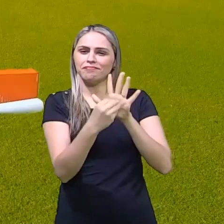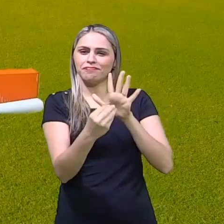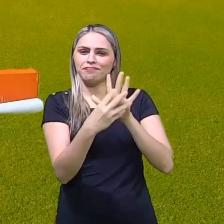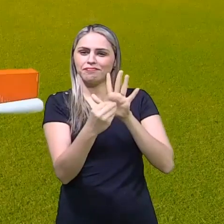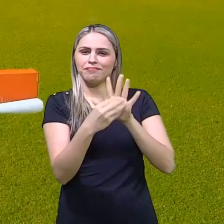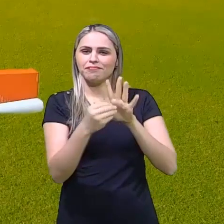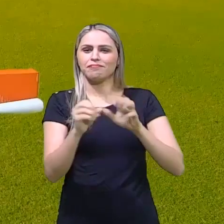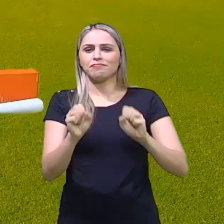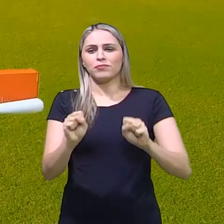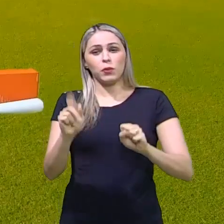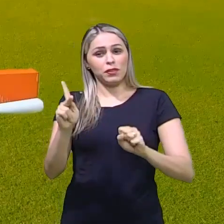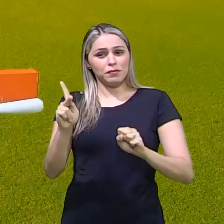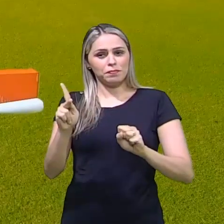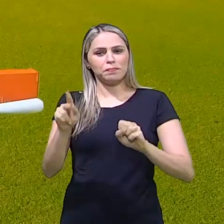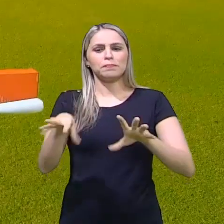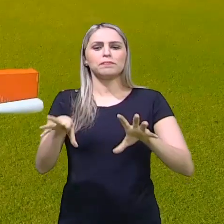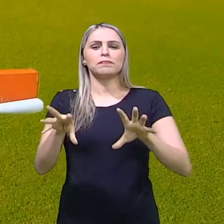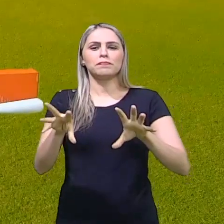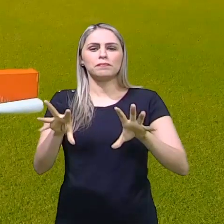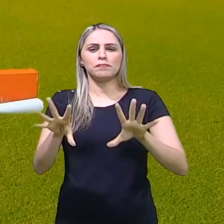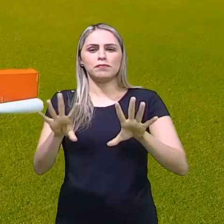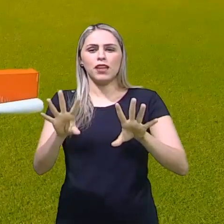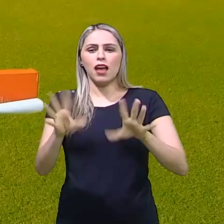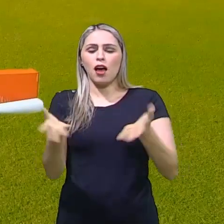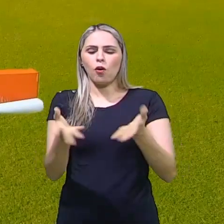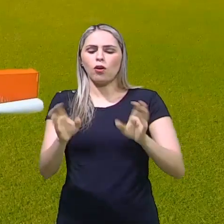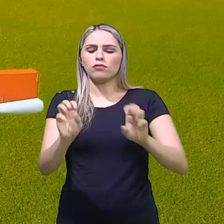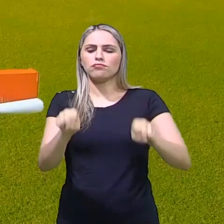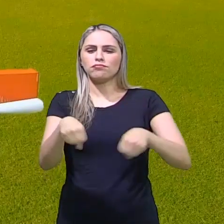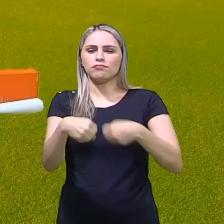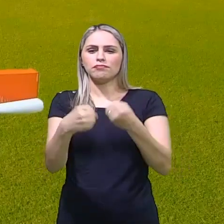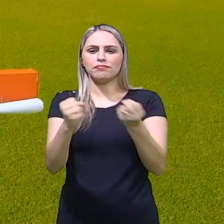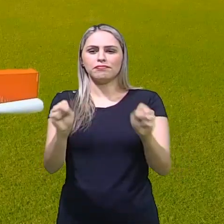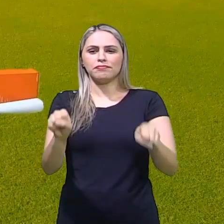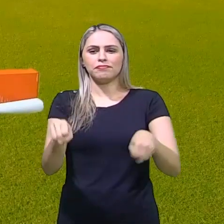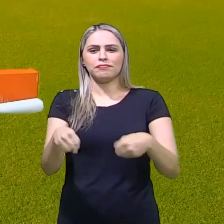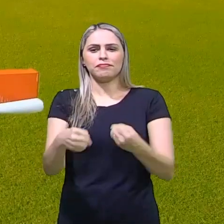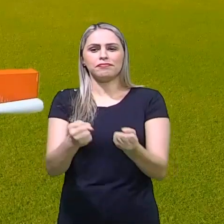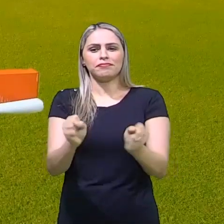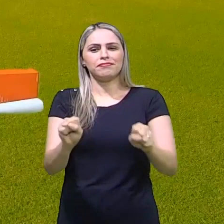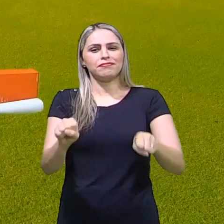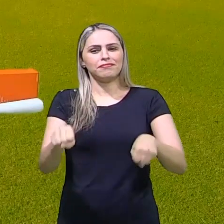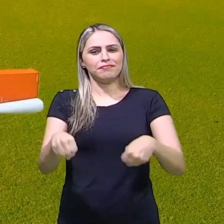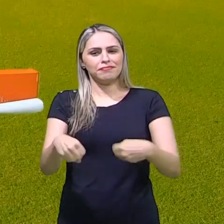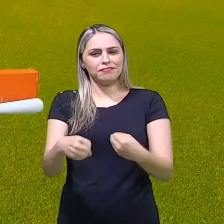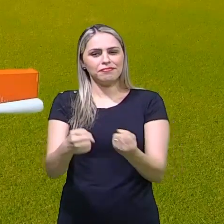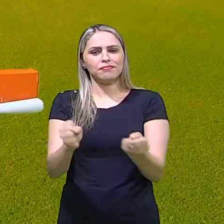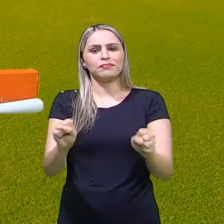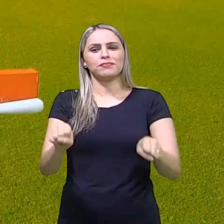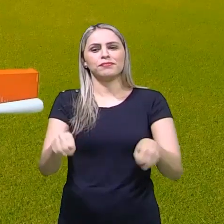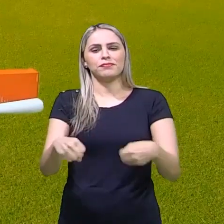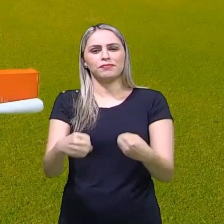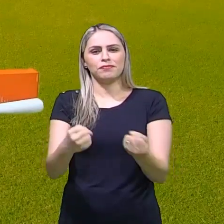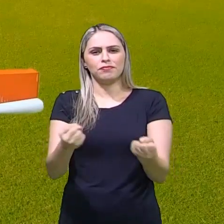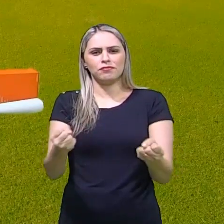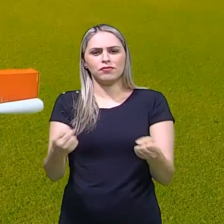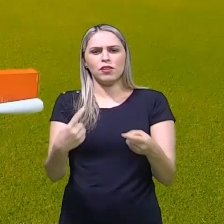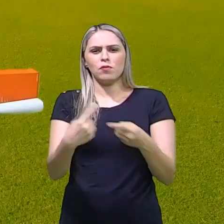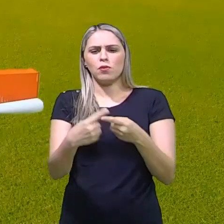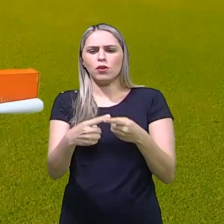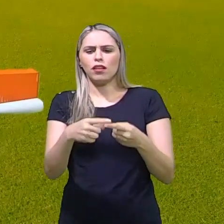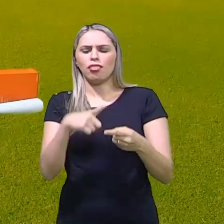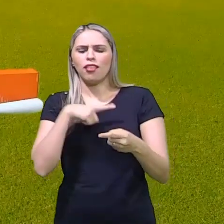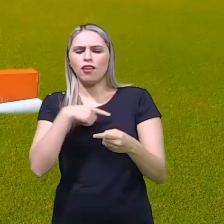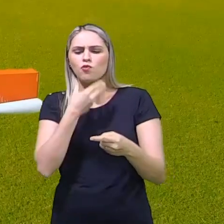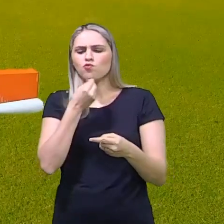aí. Legal. Agora sim, Alexandre, vamos girar gira as mãos por um lado e pro outro. Luan, continua girando. Sabe o que eu tô falando do Luan? O Luan é um garotinho